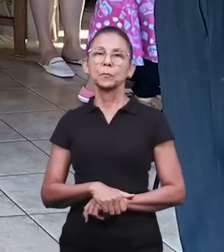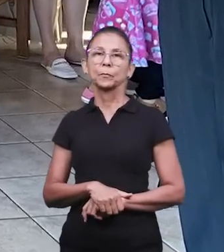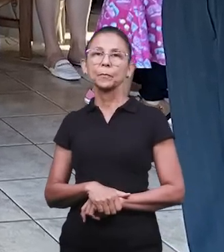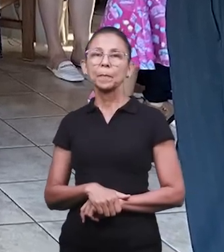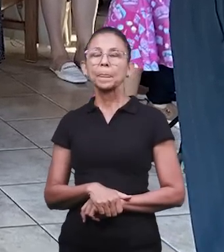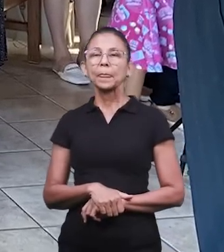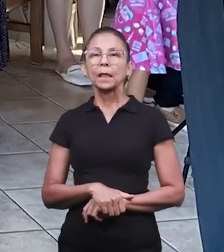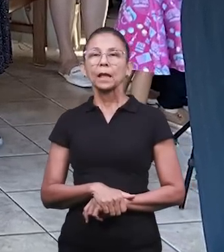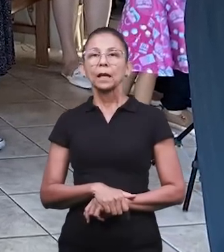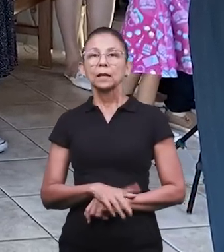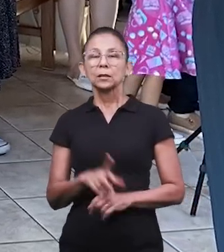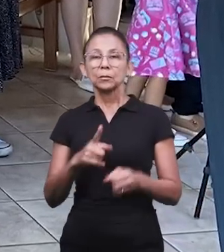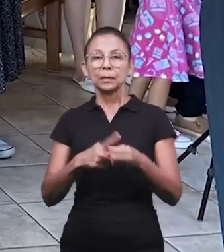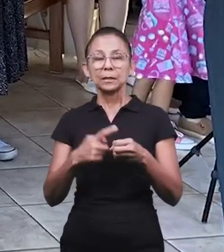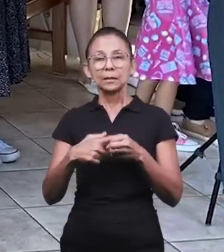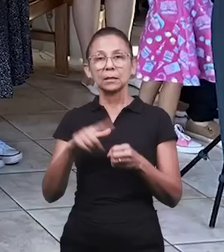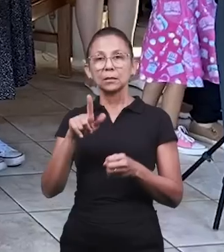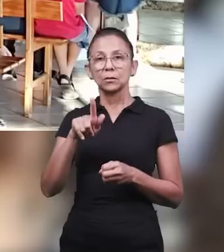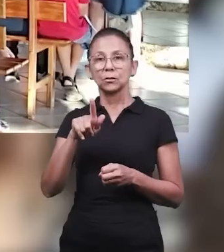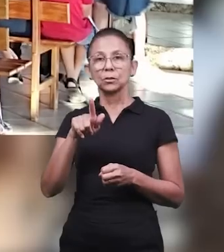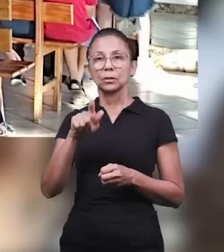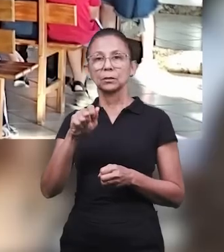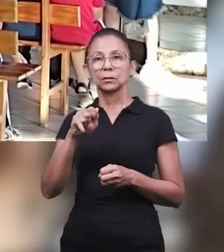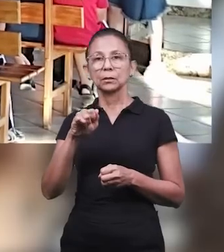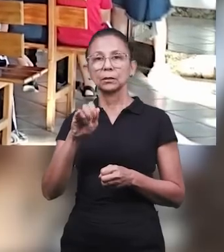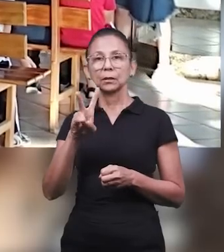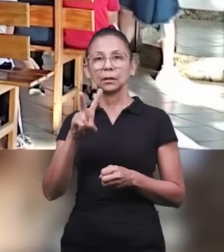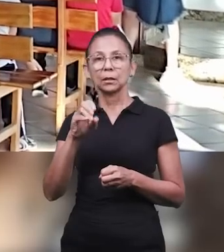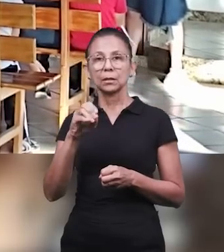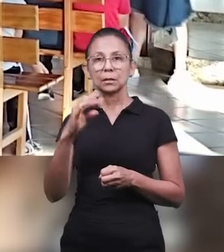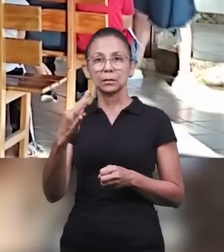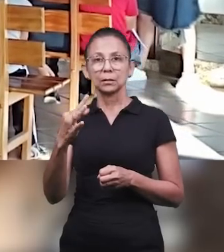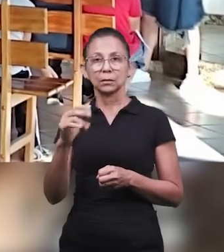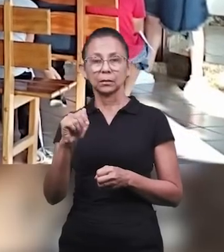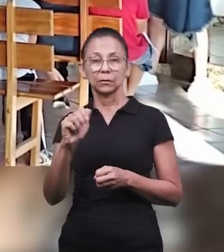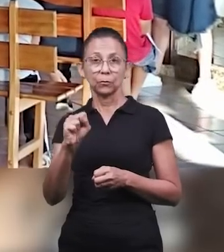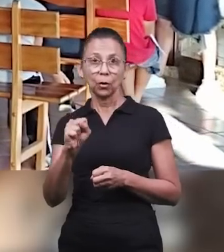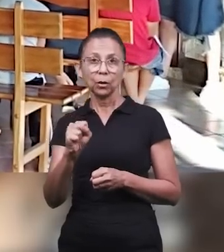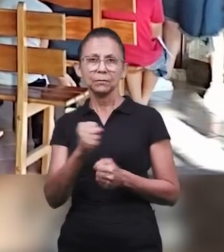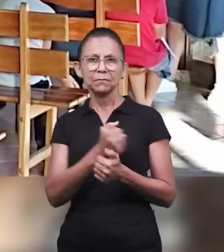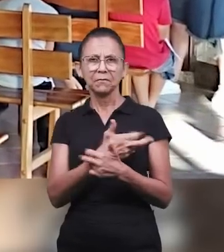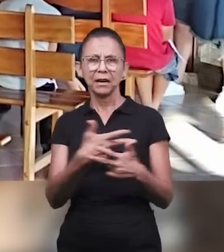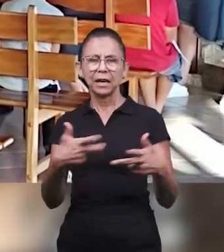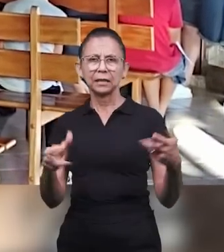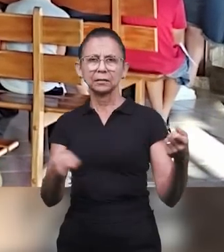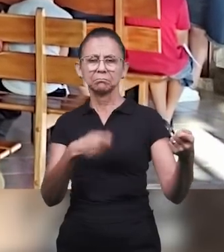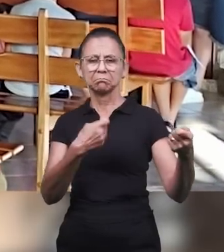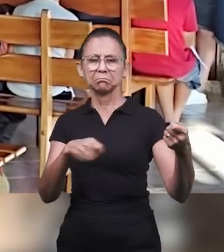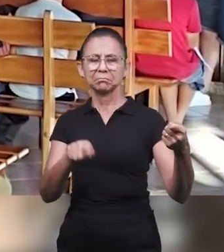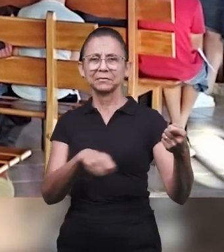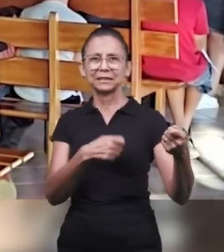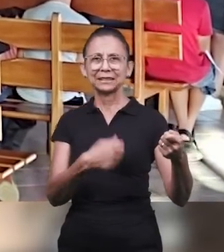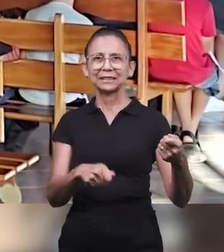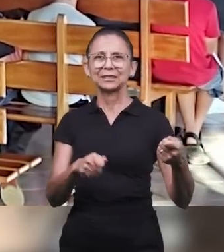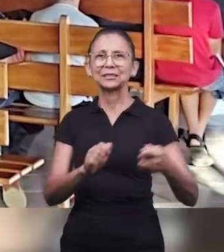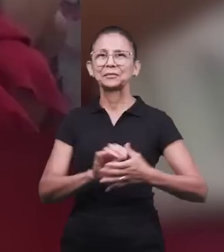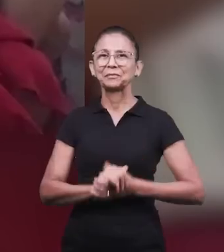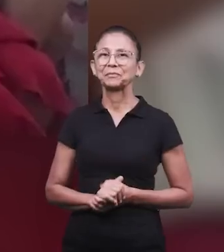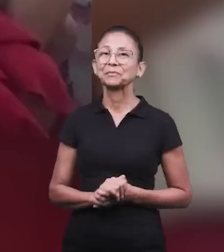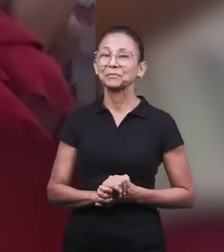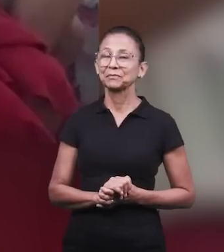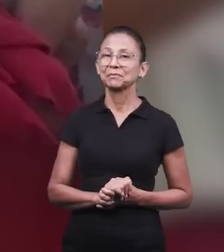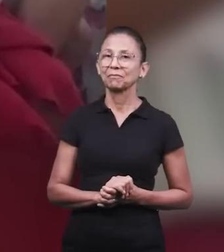de Gaivotas, o pastor José Luiz informou que foram feitas várias serenatas em favor dessa